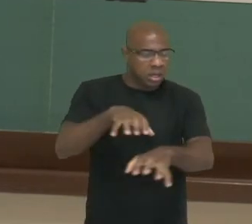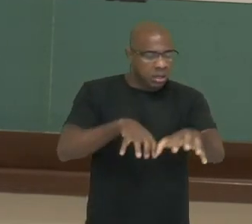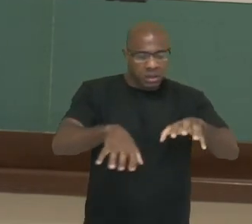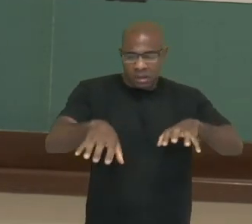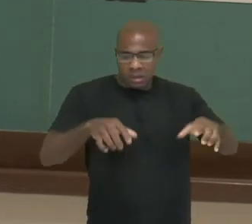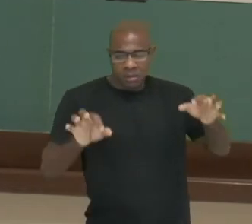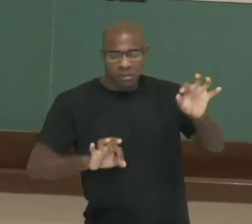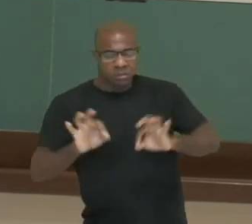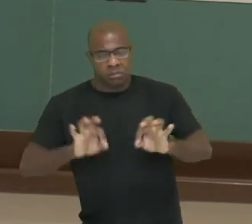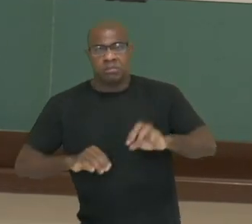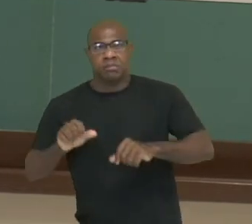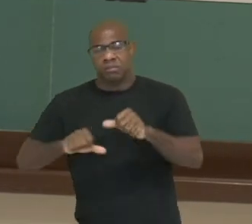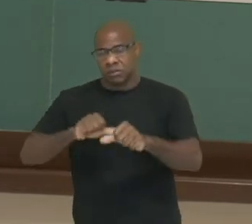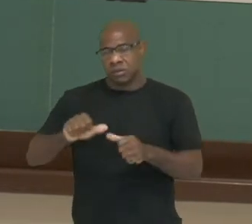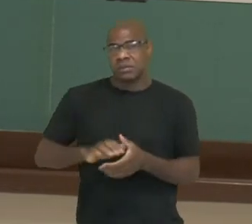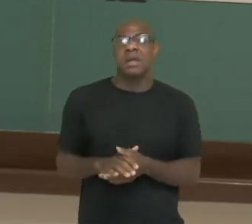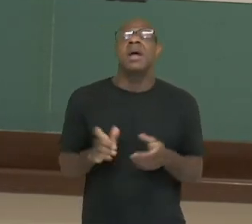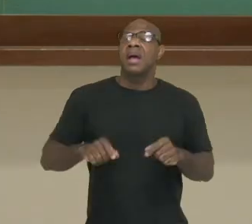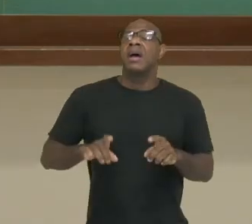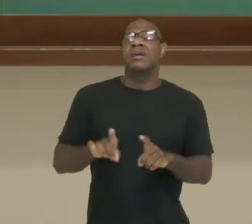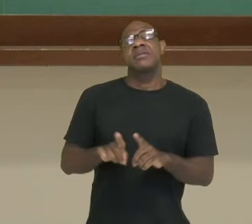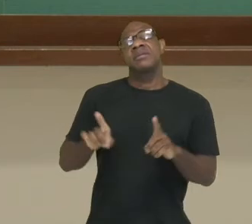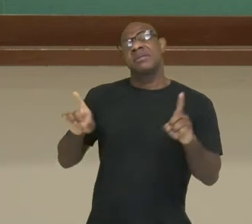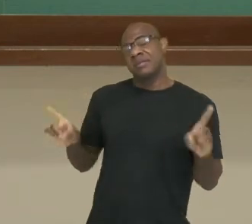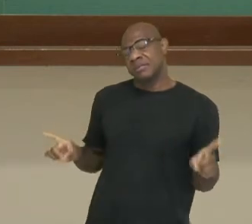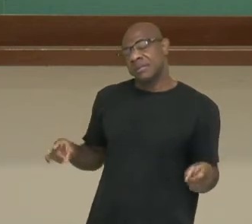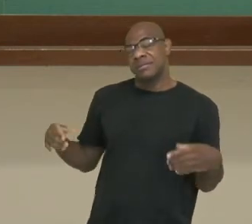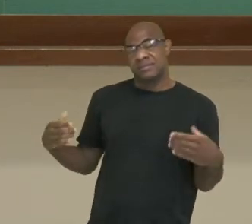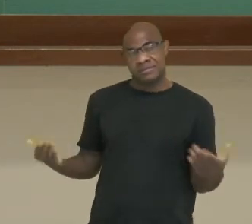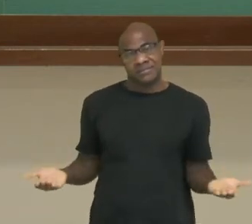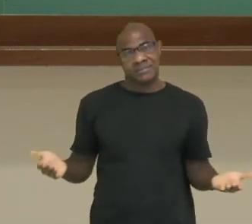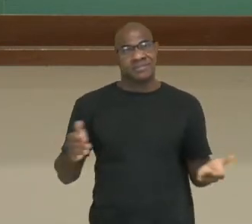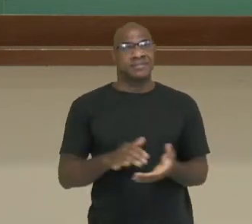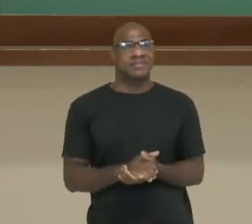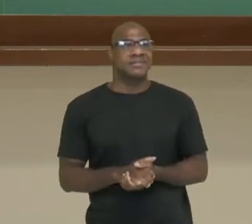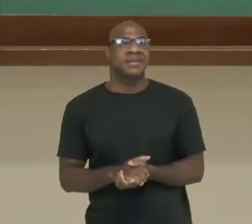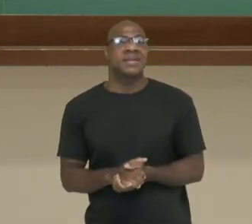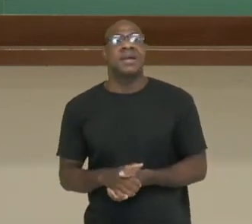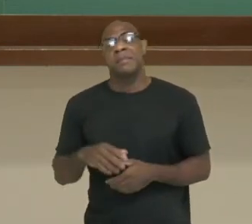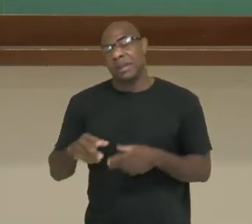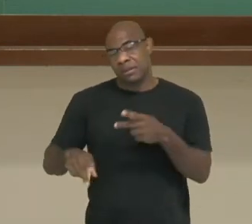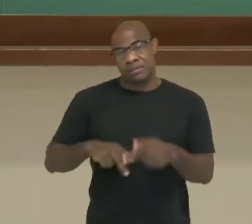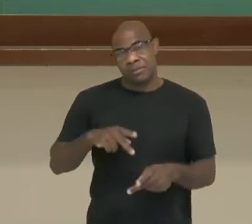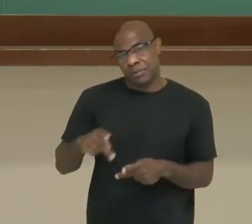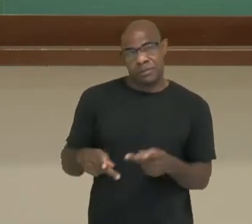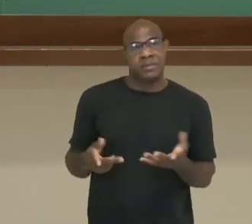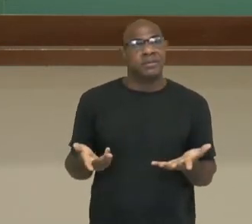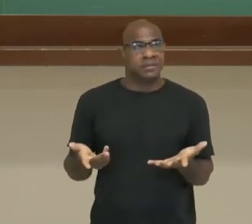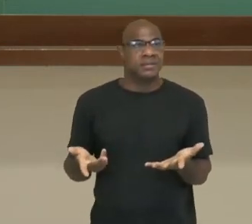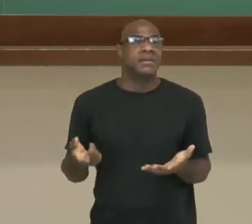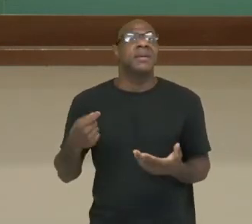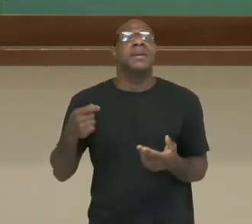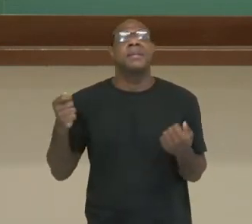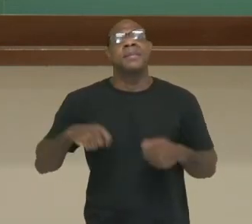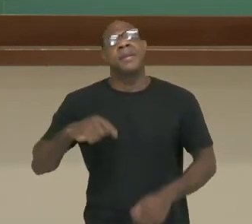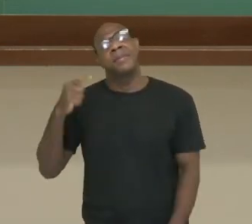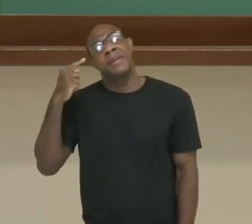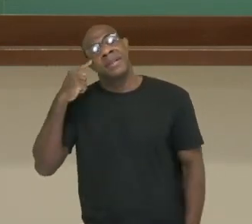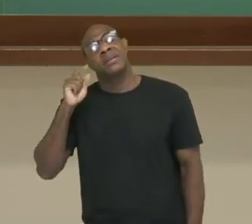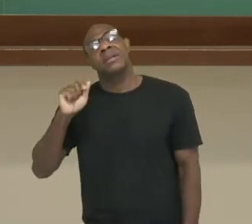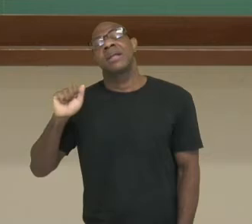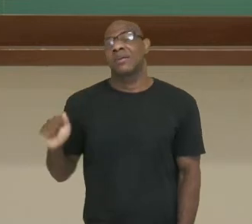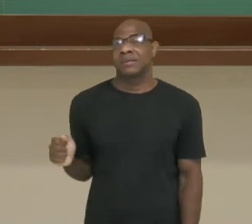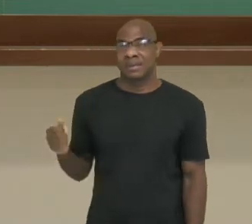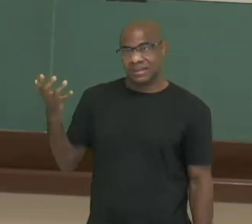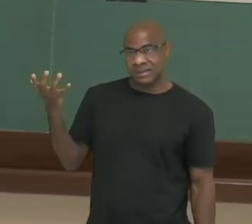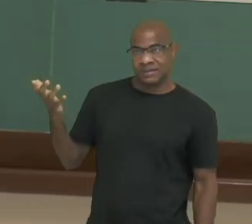tudo traz a questão do distanciamento para o público, né? Para que o público esteja o tempo todo também pensando sobre o que está